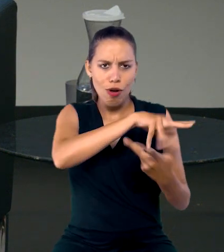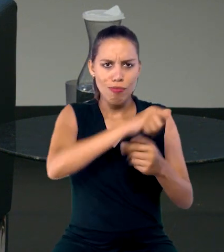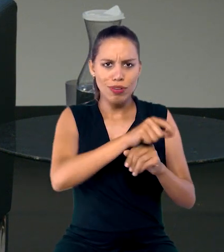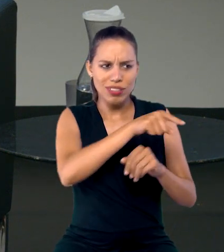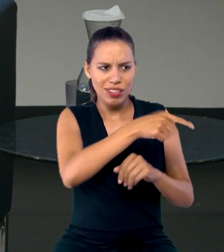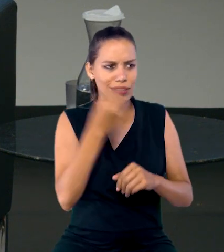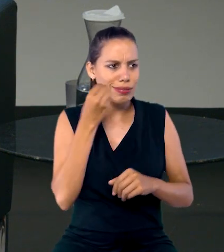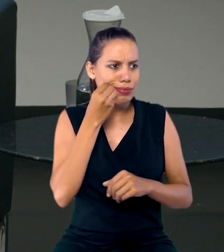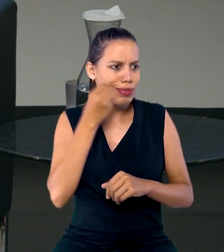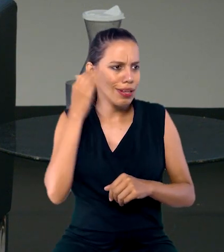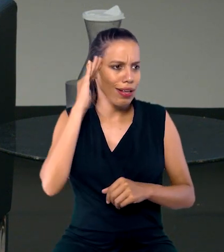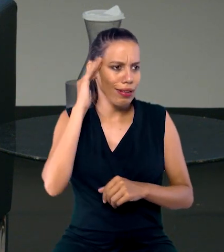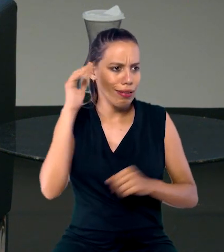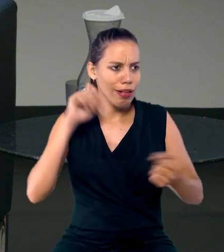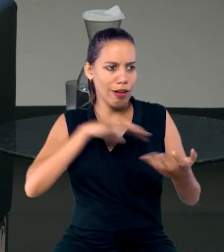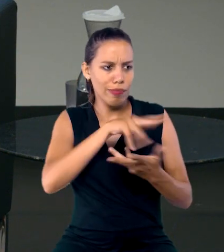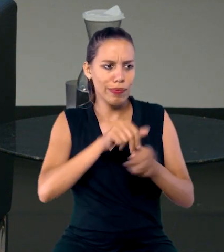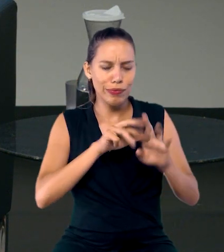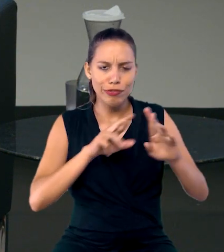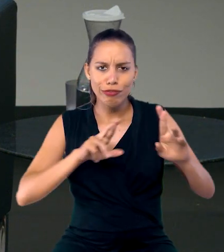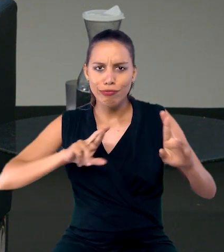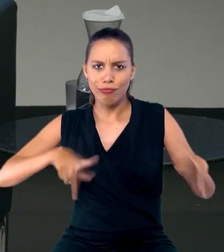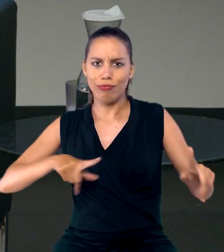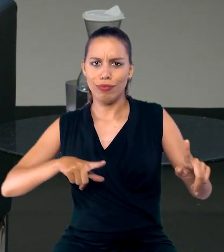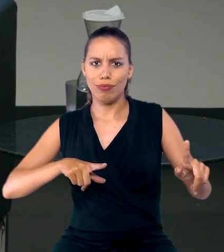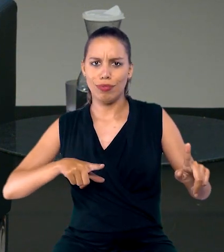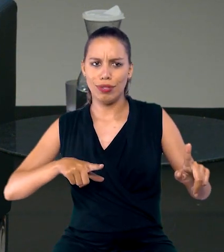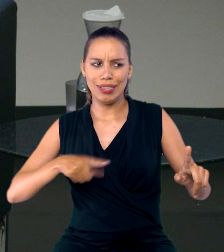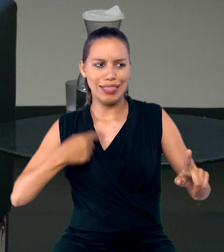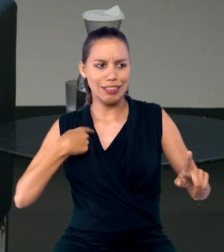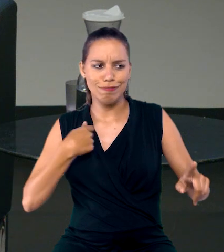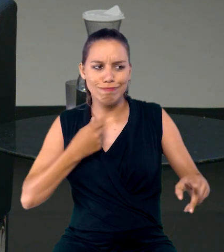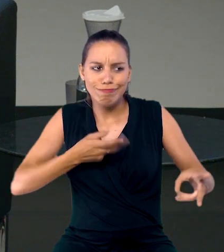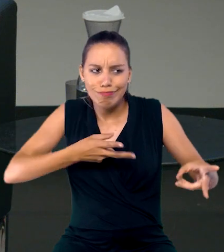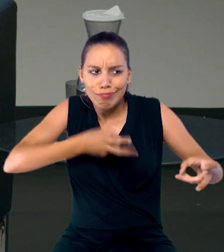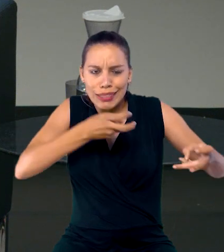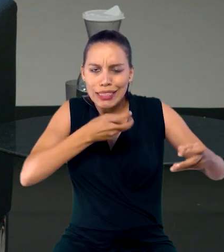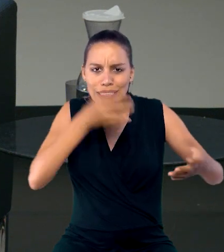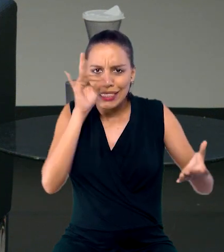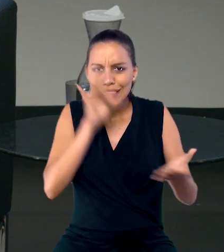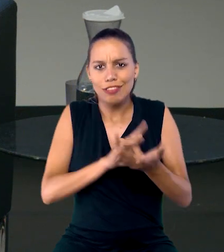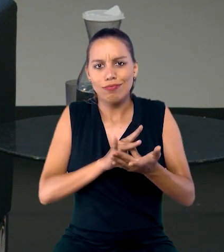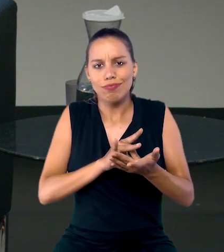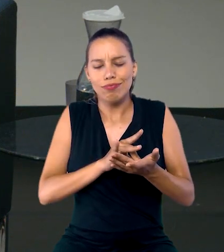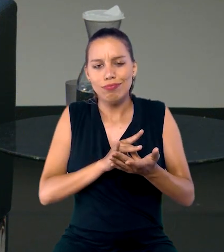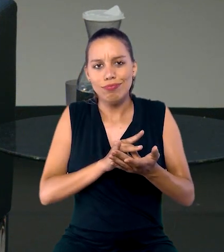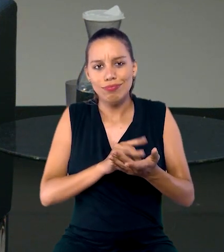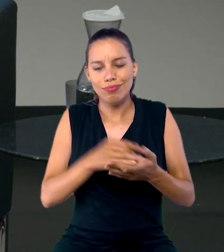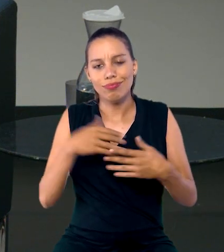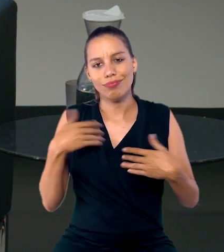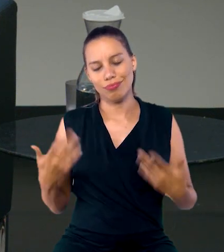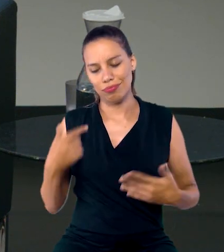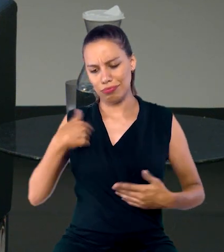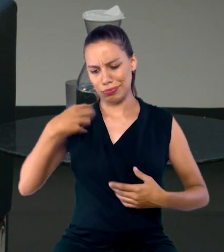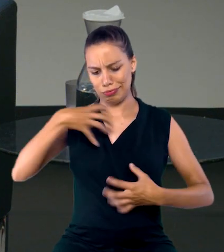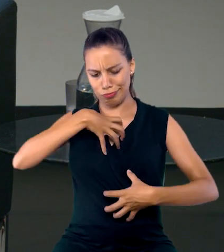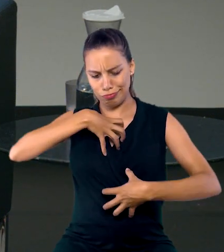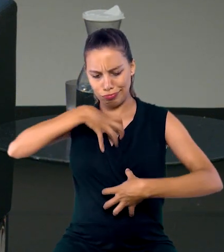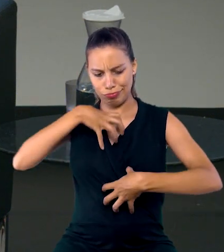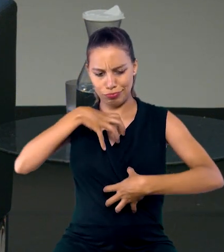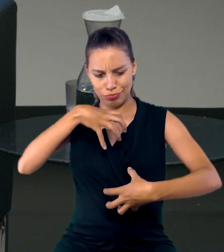outras maneiras de entender mundos. E isso foi me